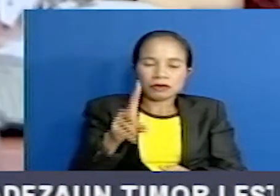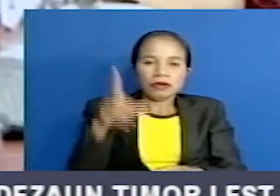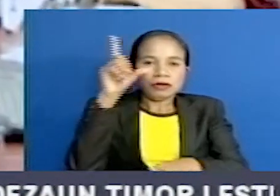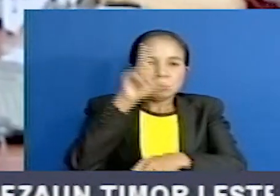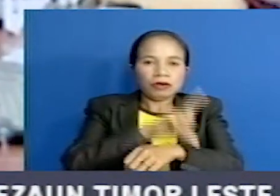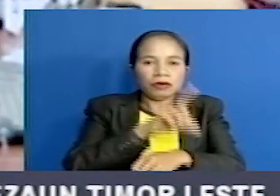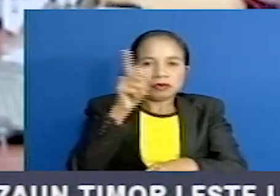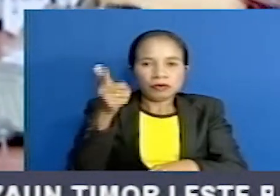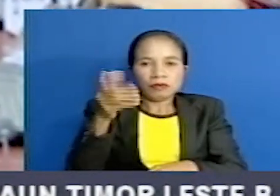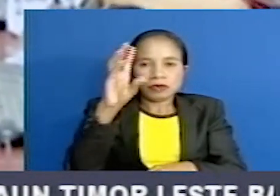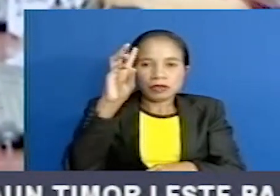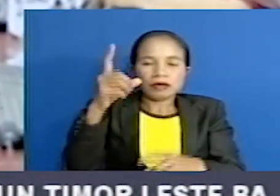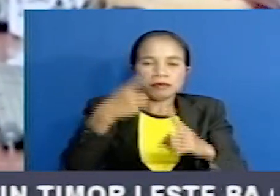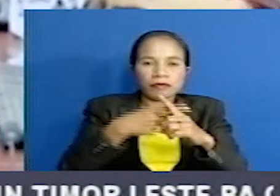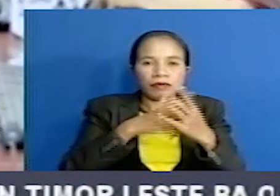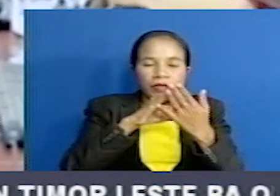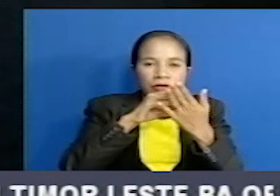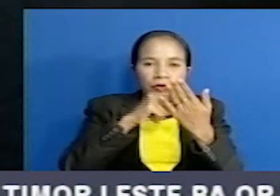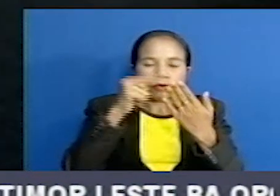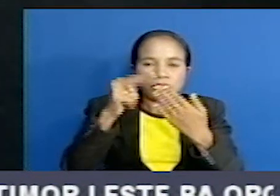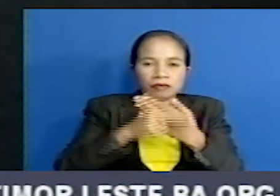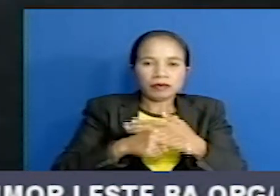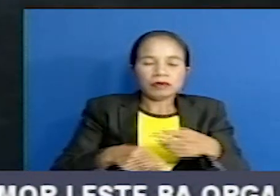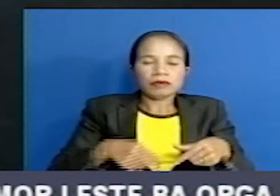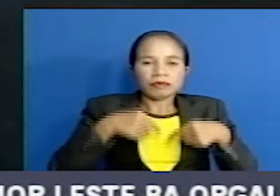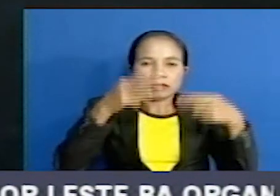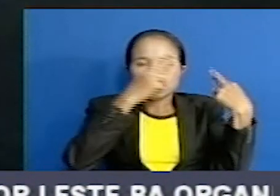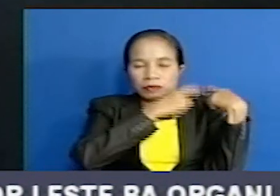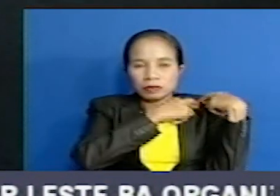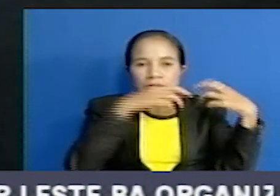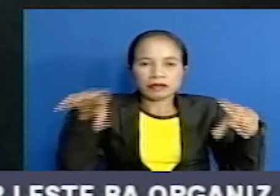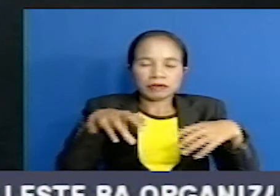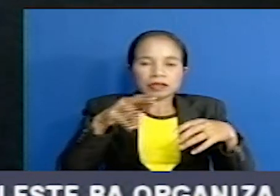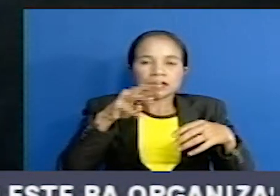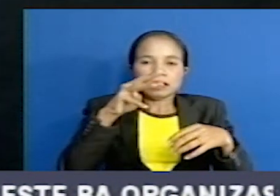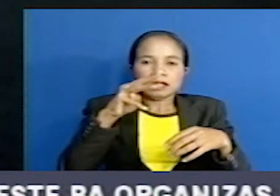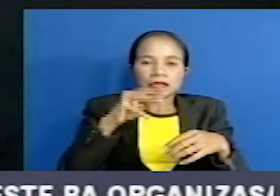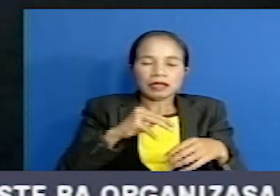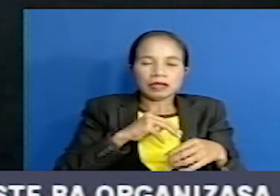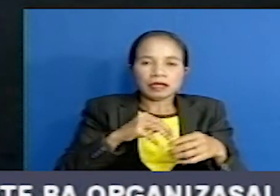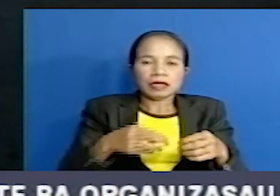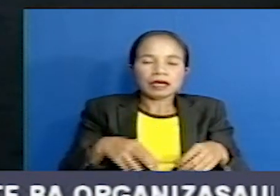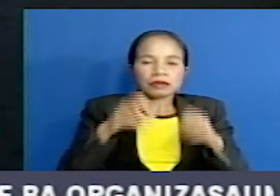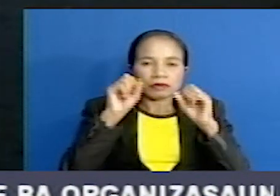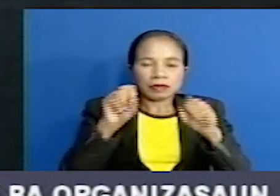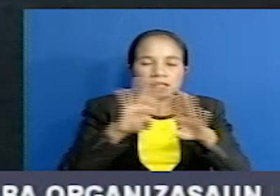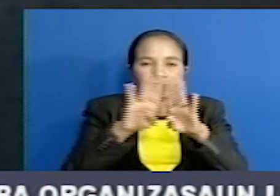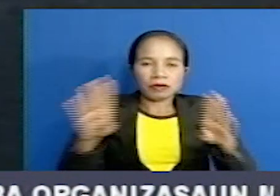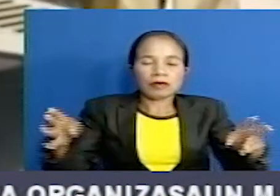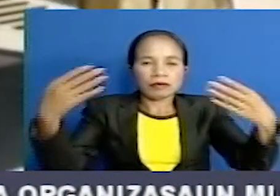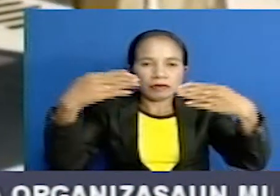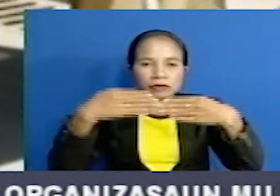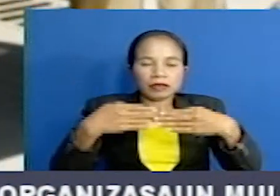Loron Ruanulu Resinem, fula novembro, onde foi competência para serviço migração, atua autoriza loca